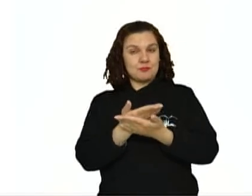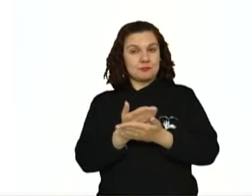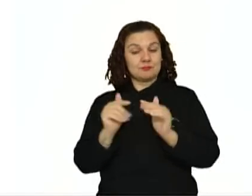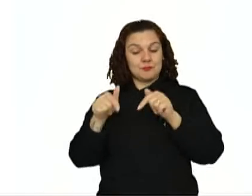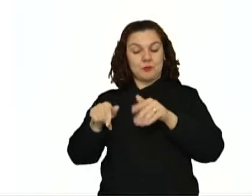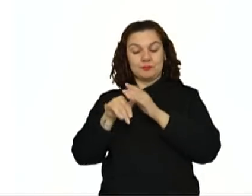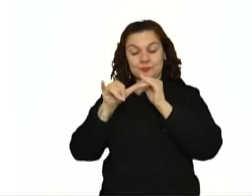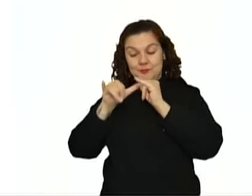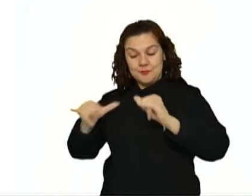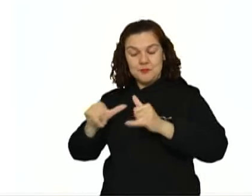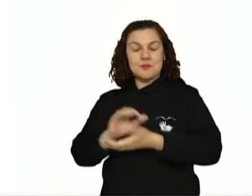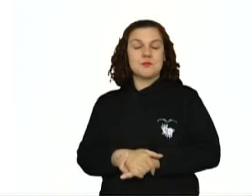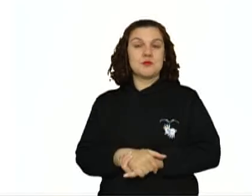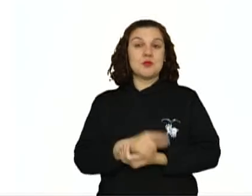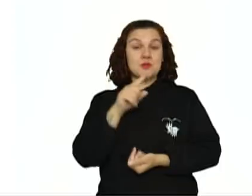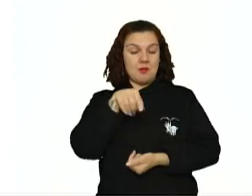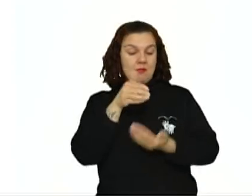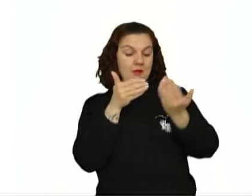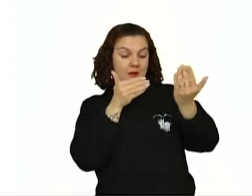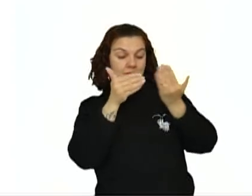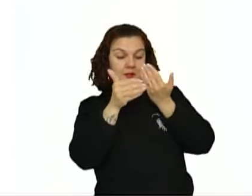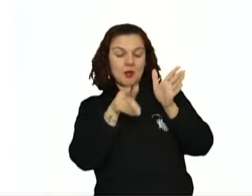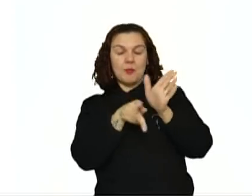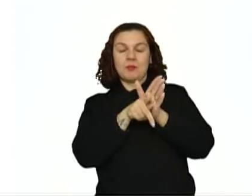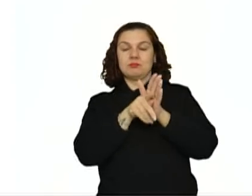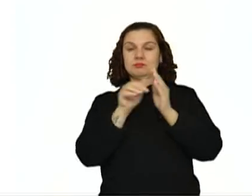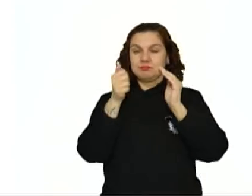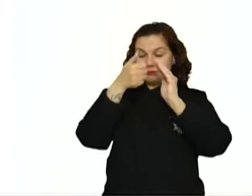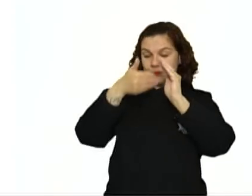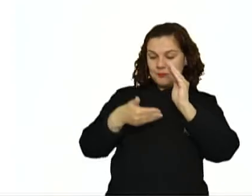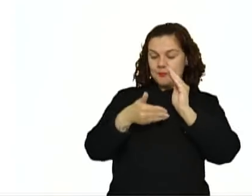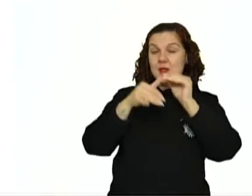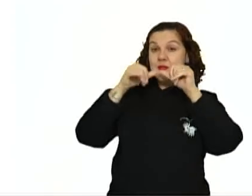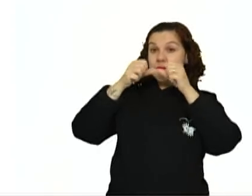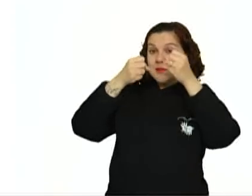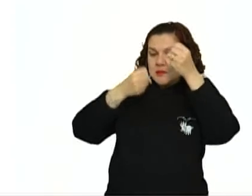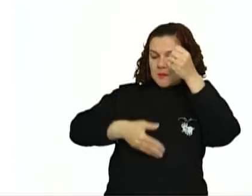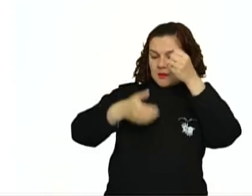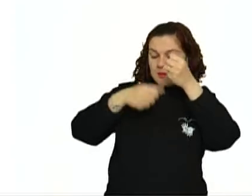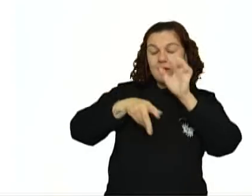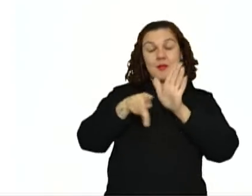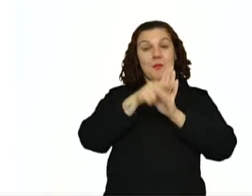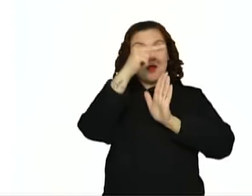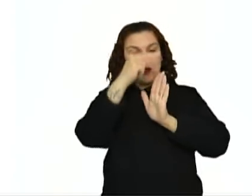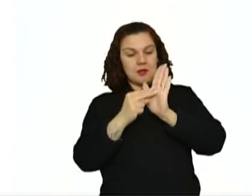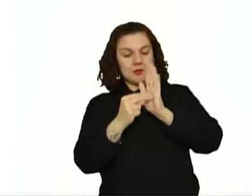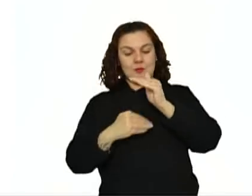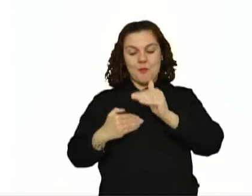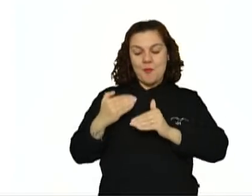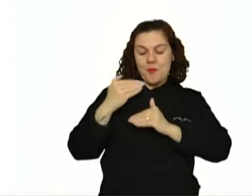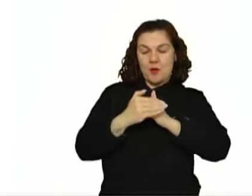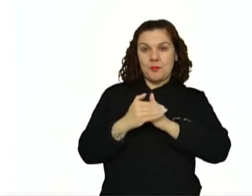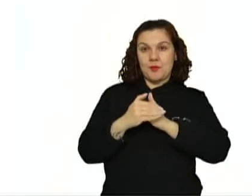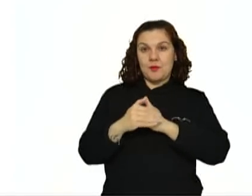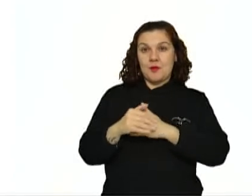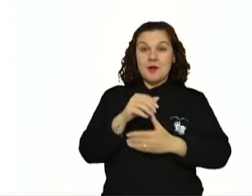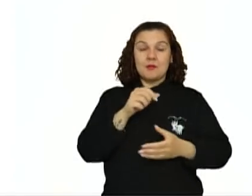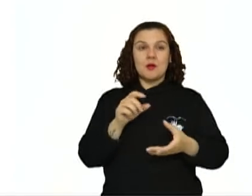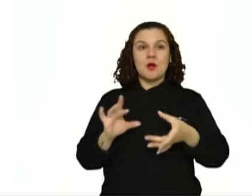gênero notícia, que será analisado sob a perspectiva discursiva de leitura num processo de